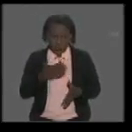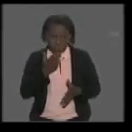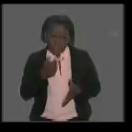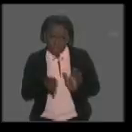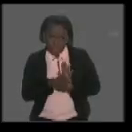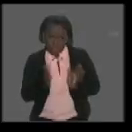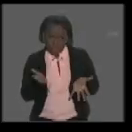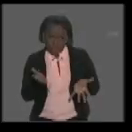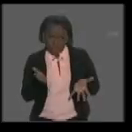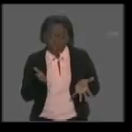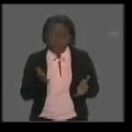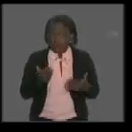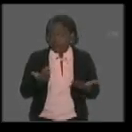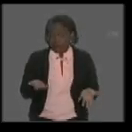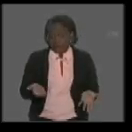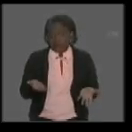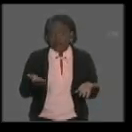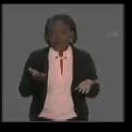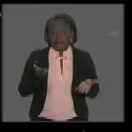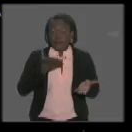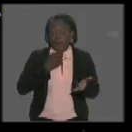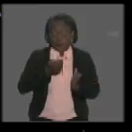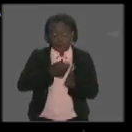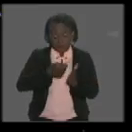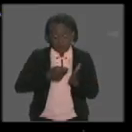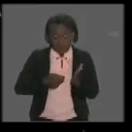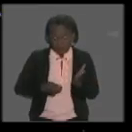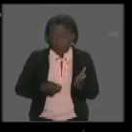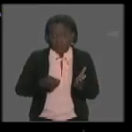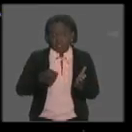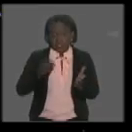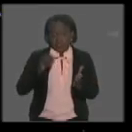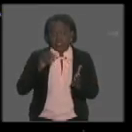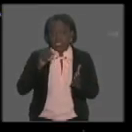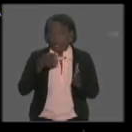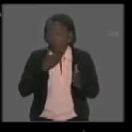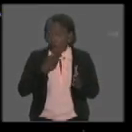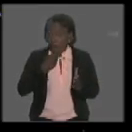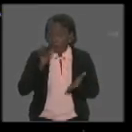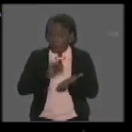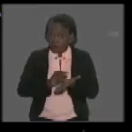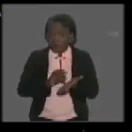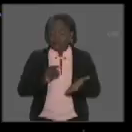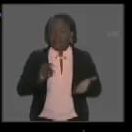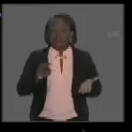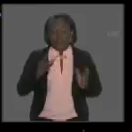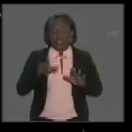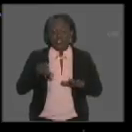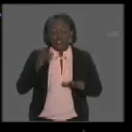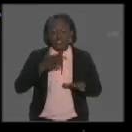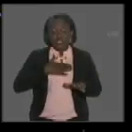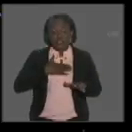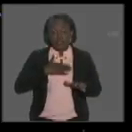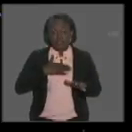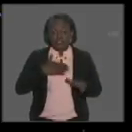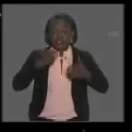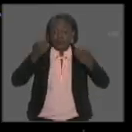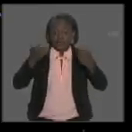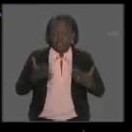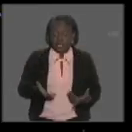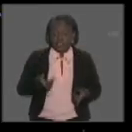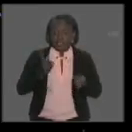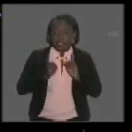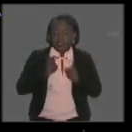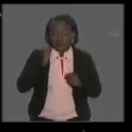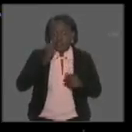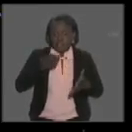comer, né? Então, um autor que é cis, né, que escolhe começar a falar